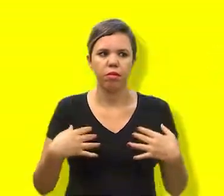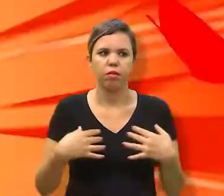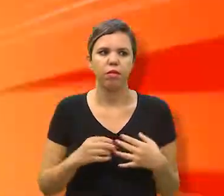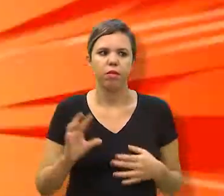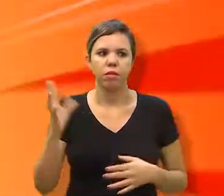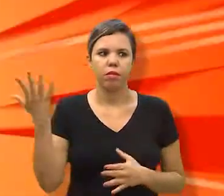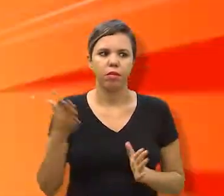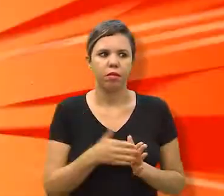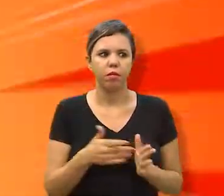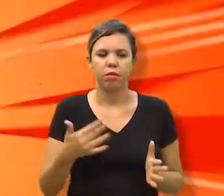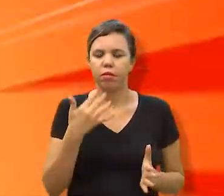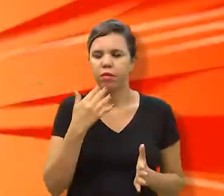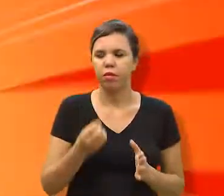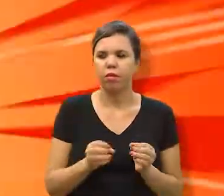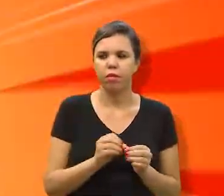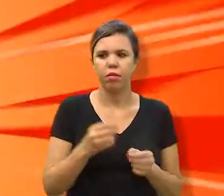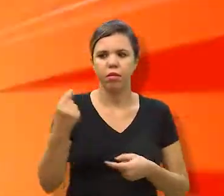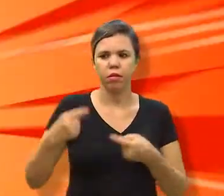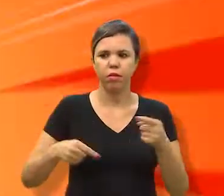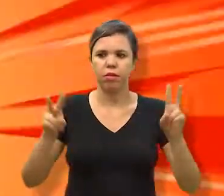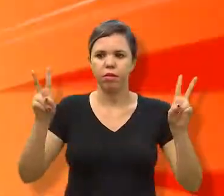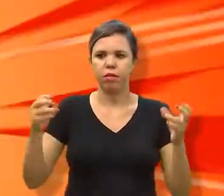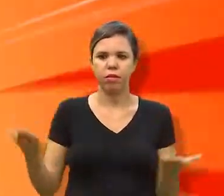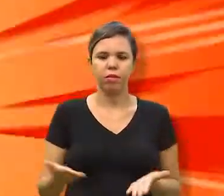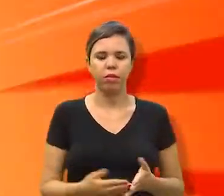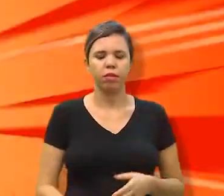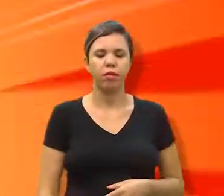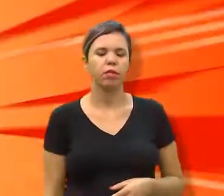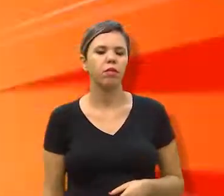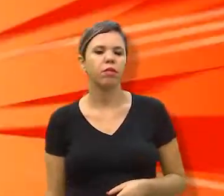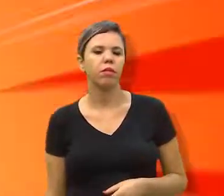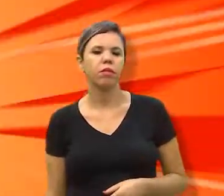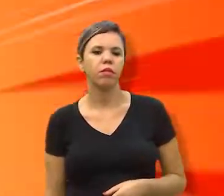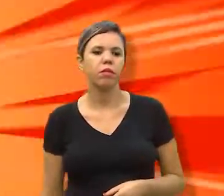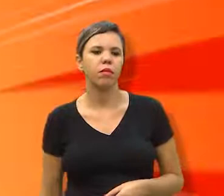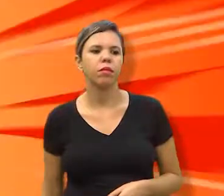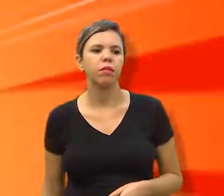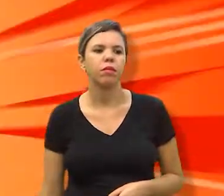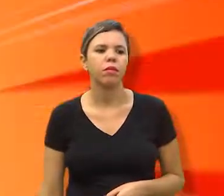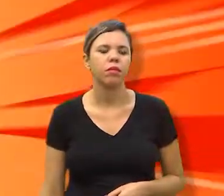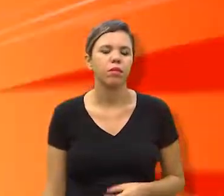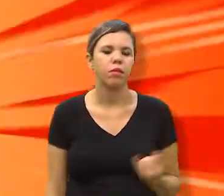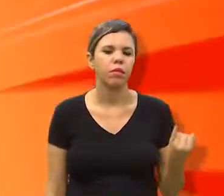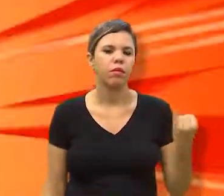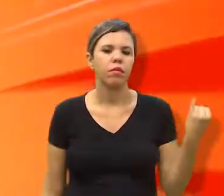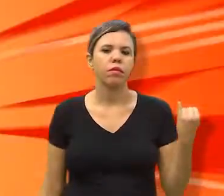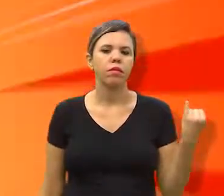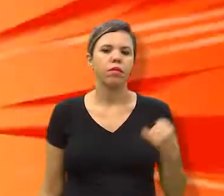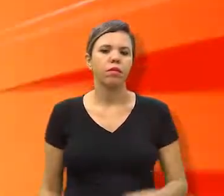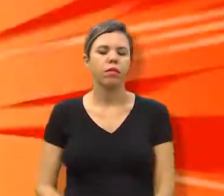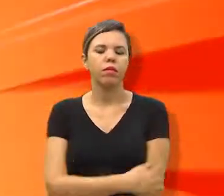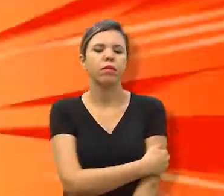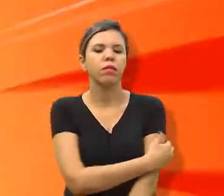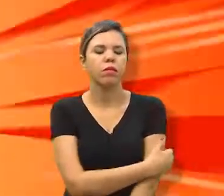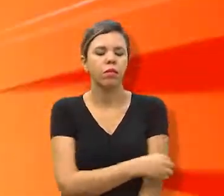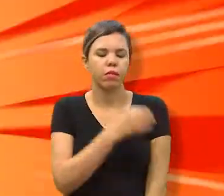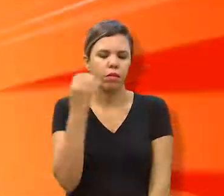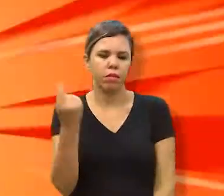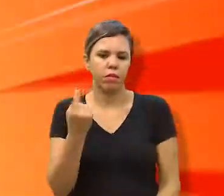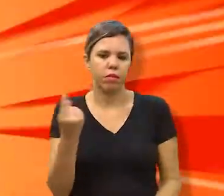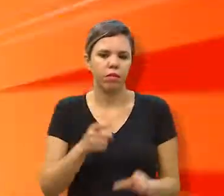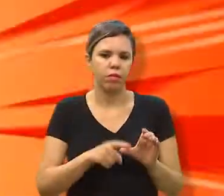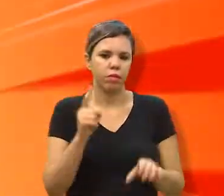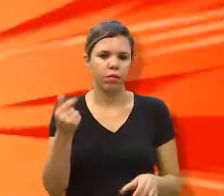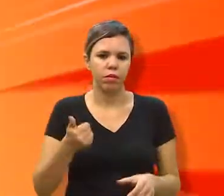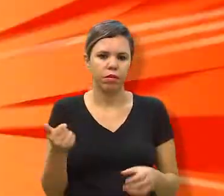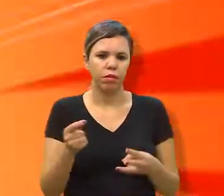então acontecem várias coisas, a gente discute temas atuais, e o mais importante, ele funciona muito bem sozinho,